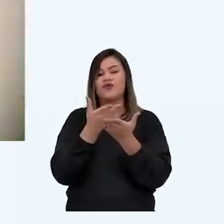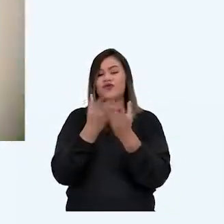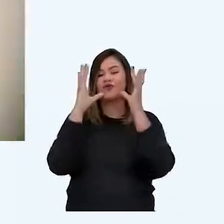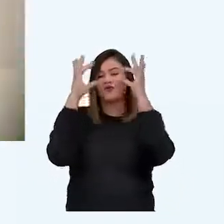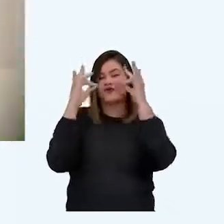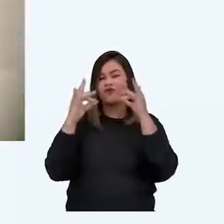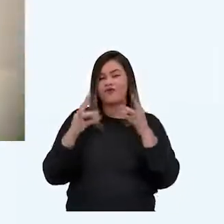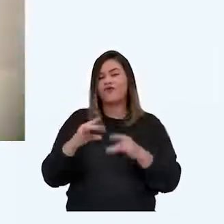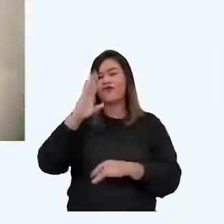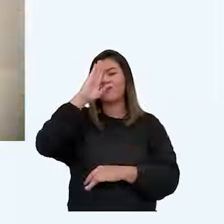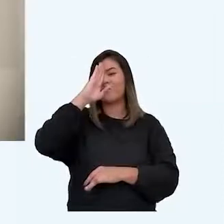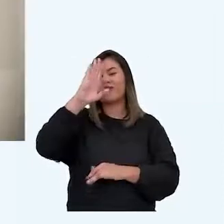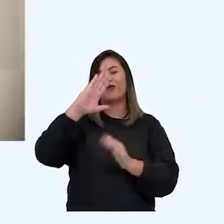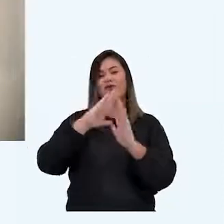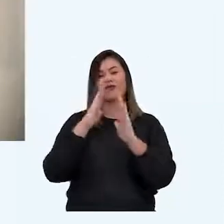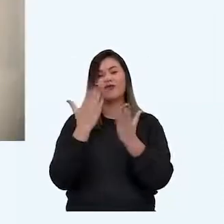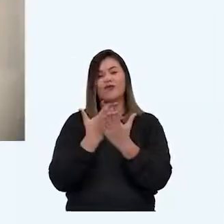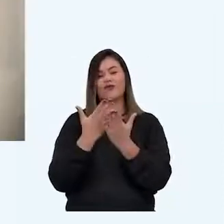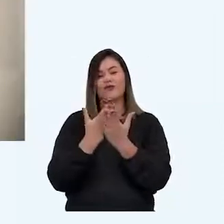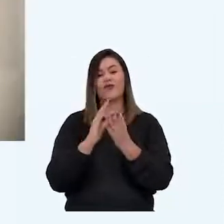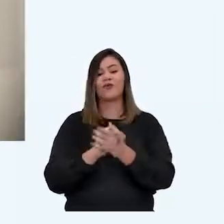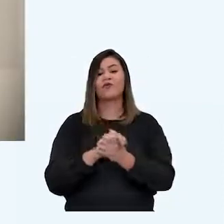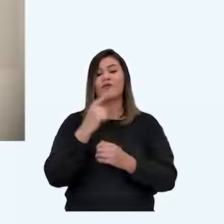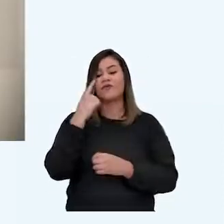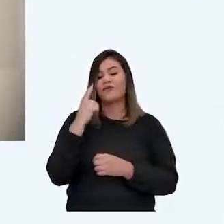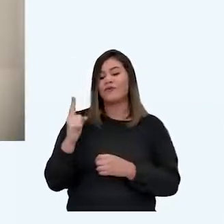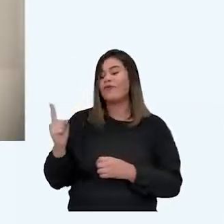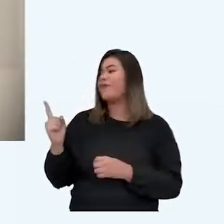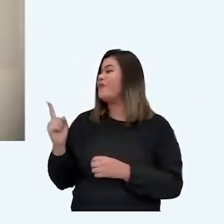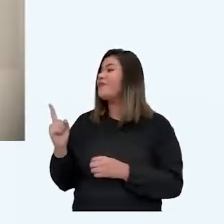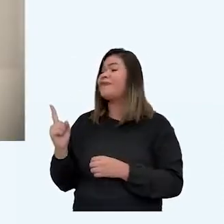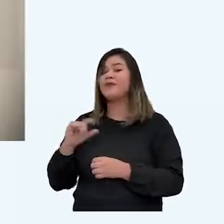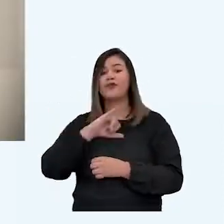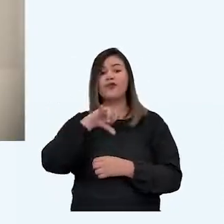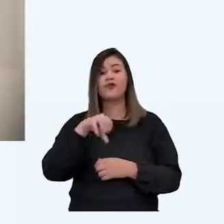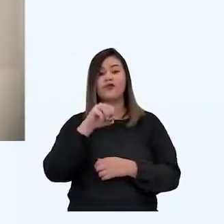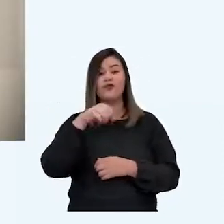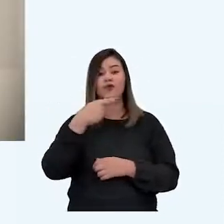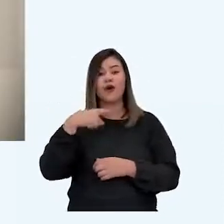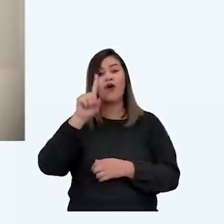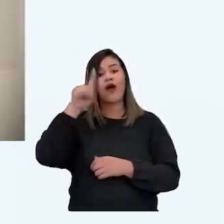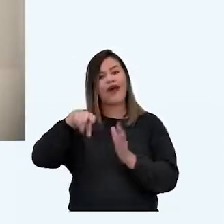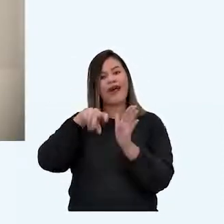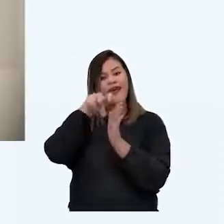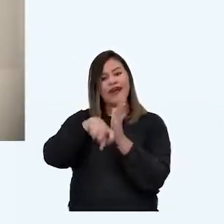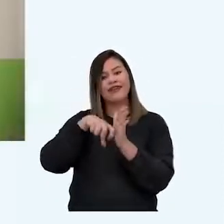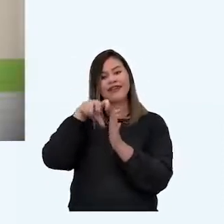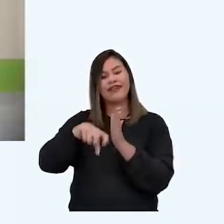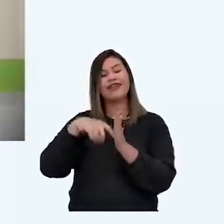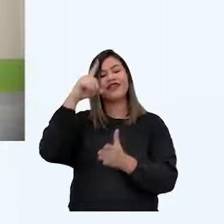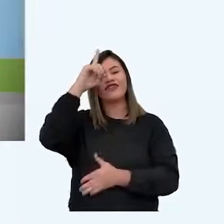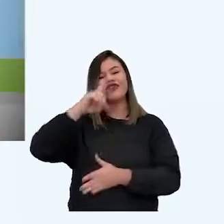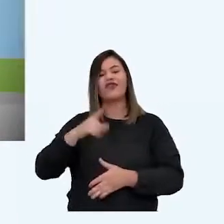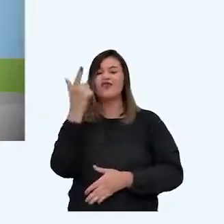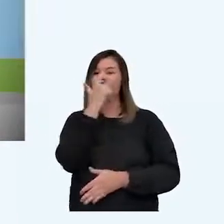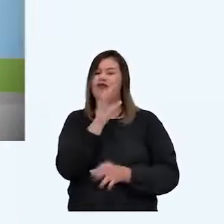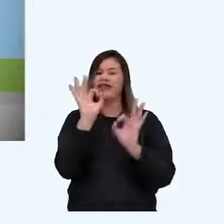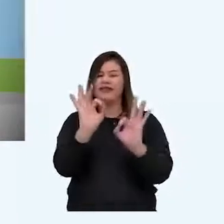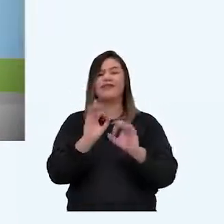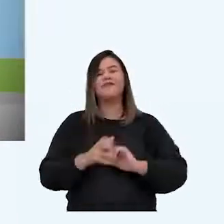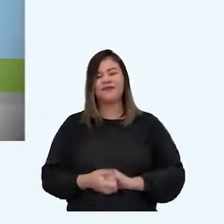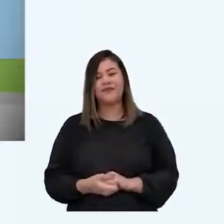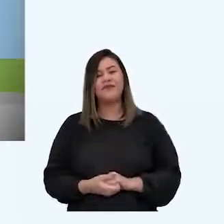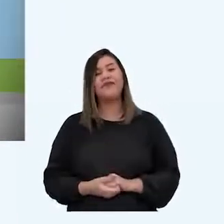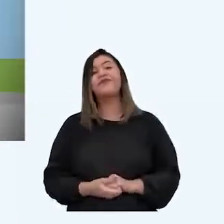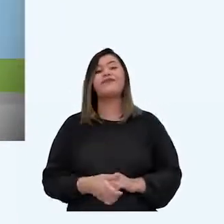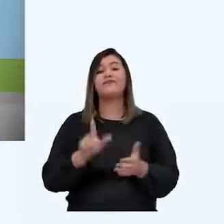ensino. Entre os amigos de sala da Nina está o João, um cadeirante que teve seu direito respeitado. E atenção,